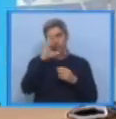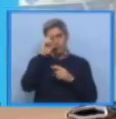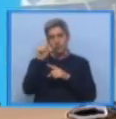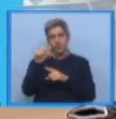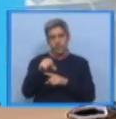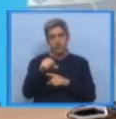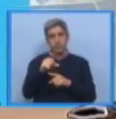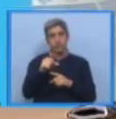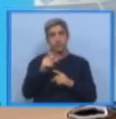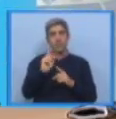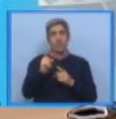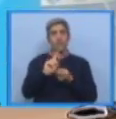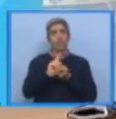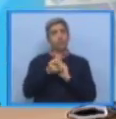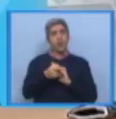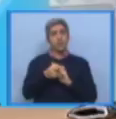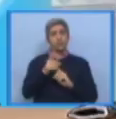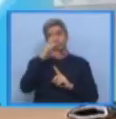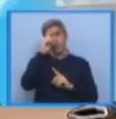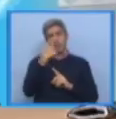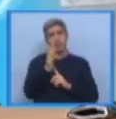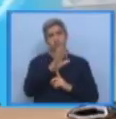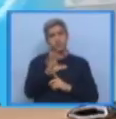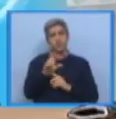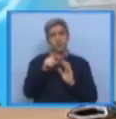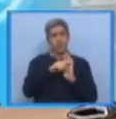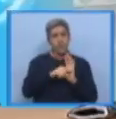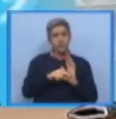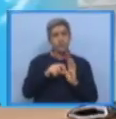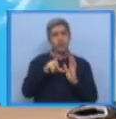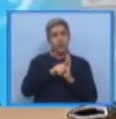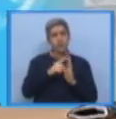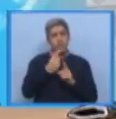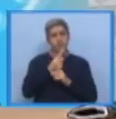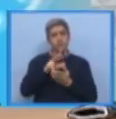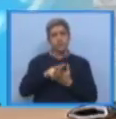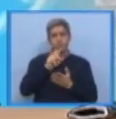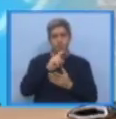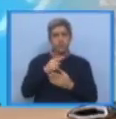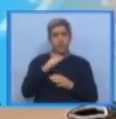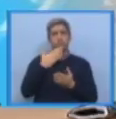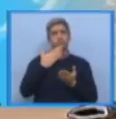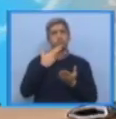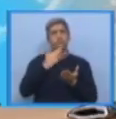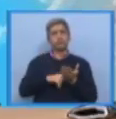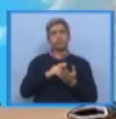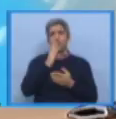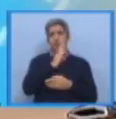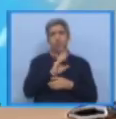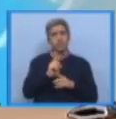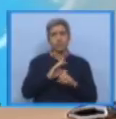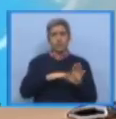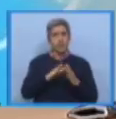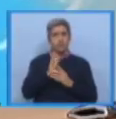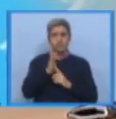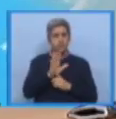que não era suposto. O Estado tem que dar o exemplo, o Estado tem um conjunto de normas e legislação que pode aprovar e não está a dar esse exemplo. Portanto, uma das medidas